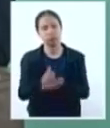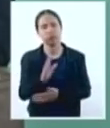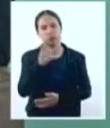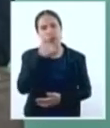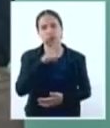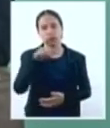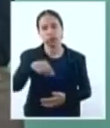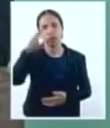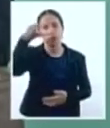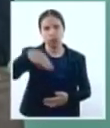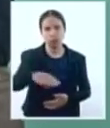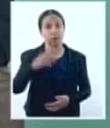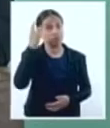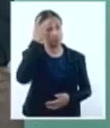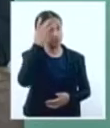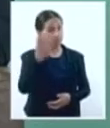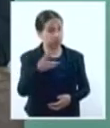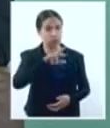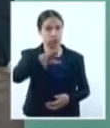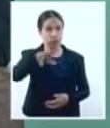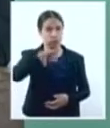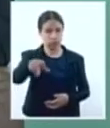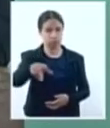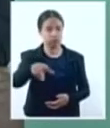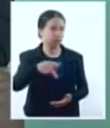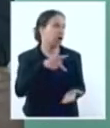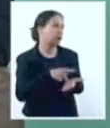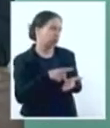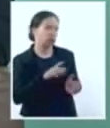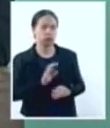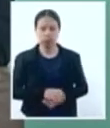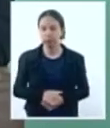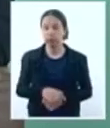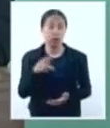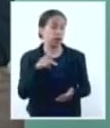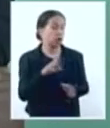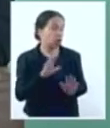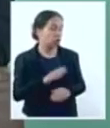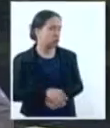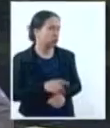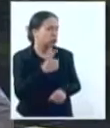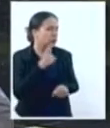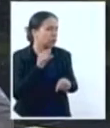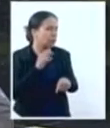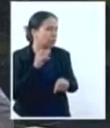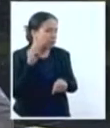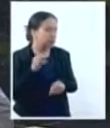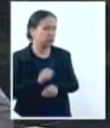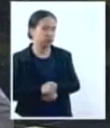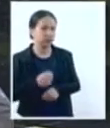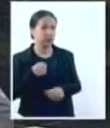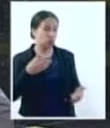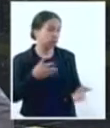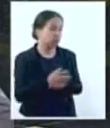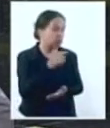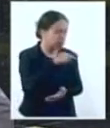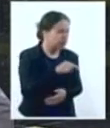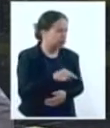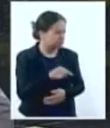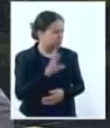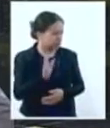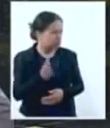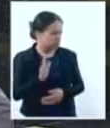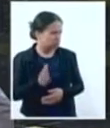você sabe que não é fácil, né? É verdade. Apresentar projetos. Apesar de que, só um minutinho, eu acredito que vocês têm aprovado mais projetos de